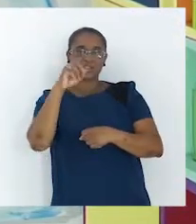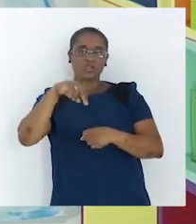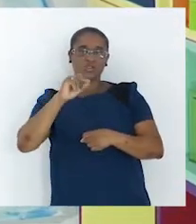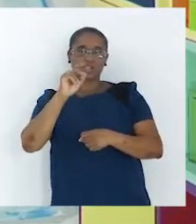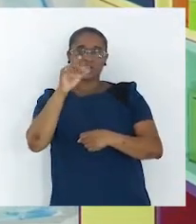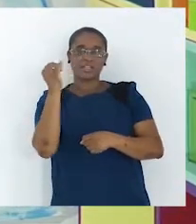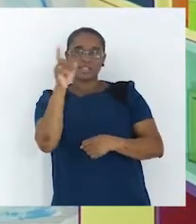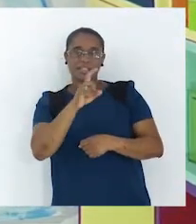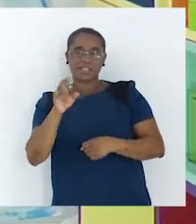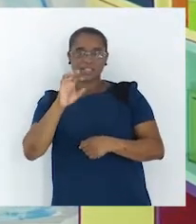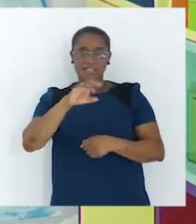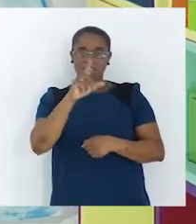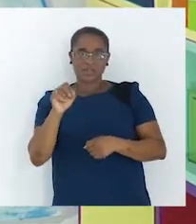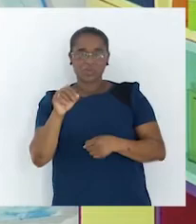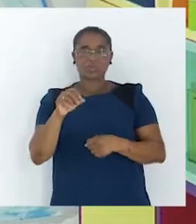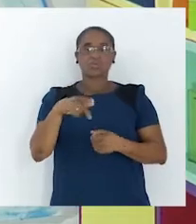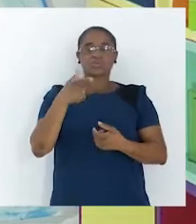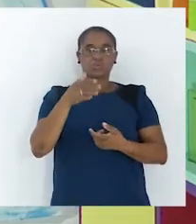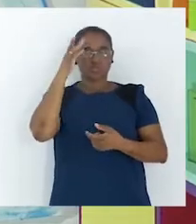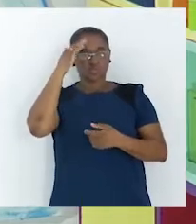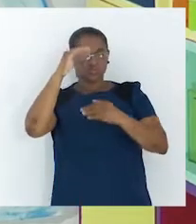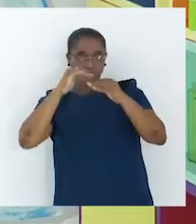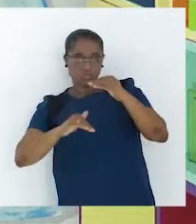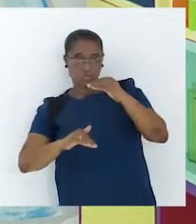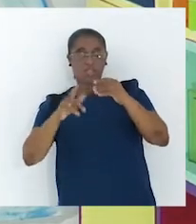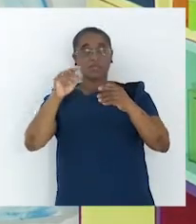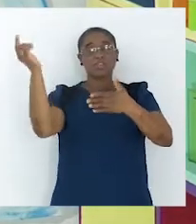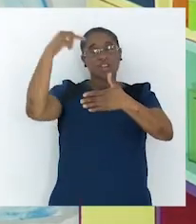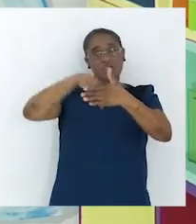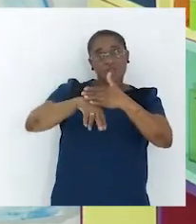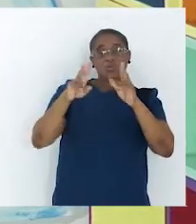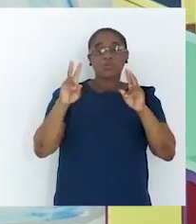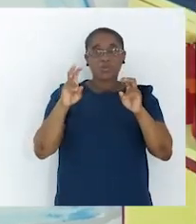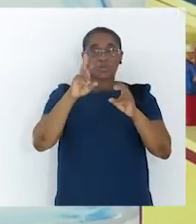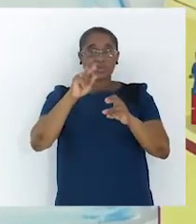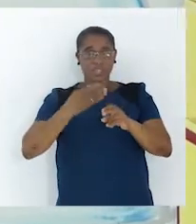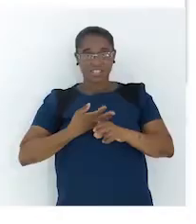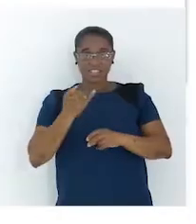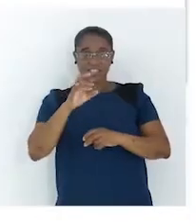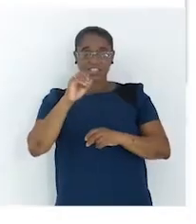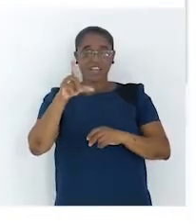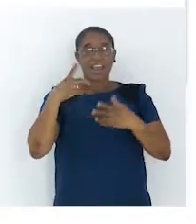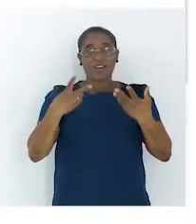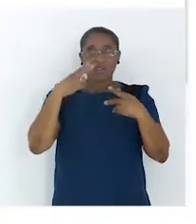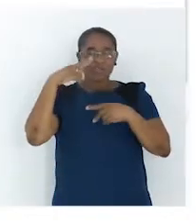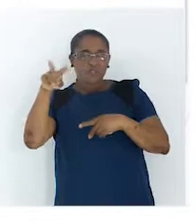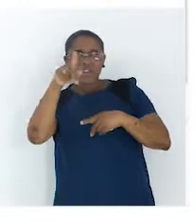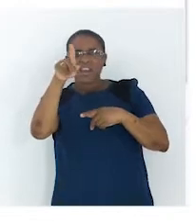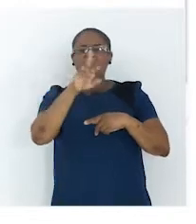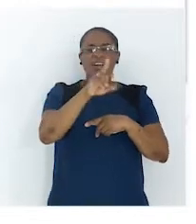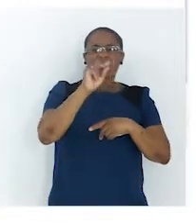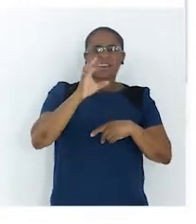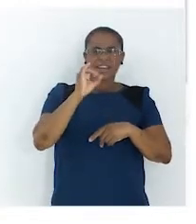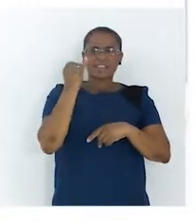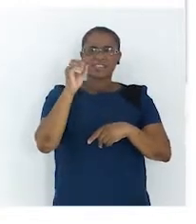denominadores também está dentro do conteúdo radicantes Então vamos pra tela e vamos ver a nacionalizar